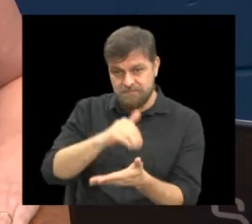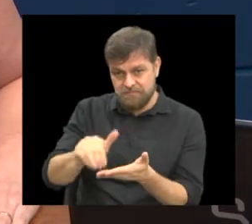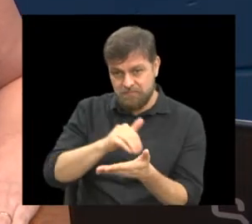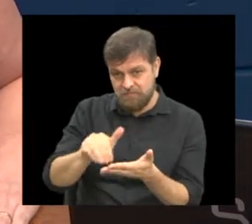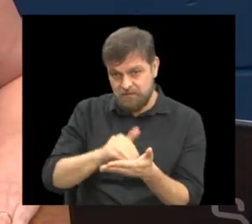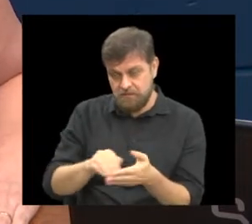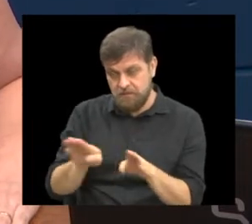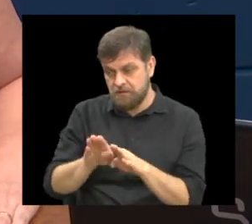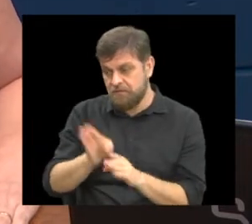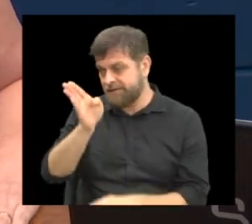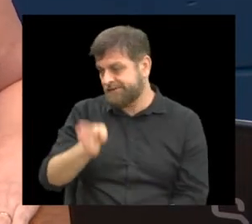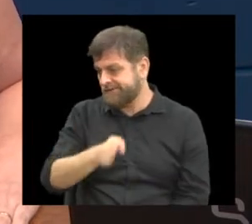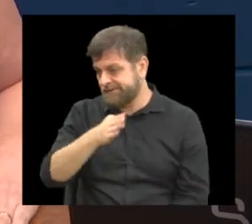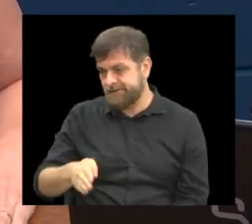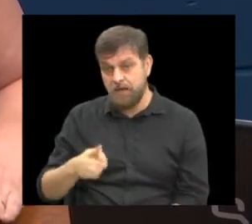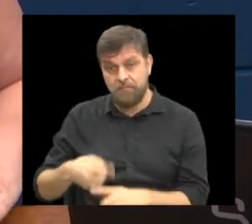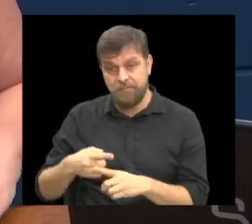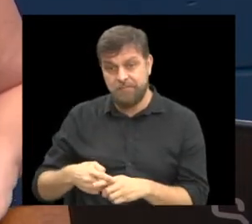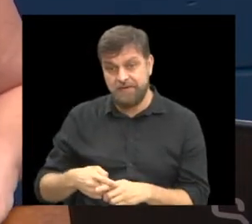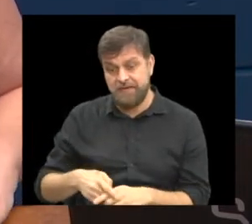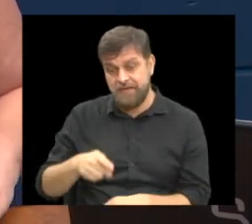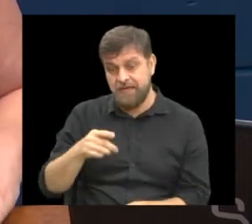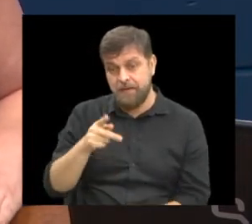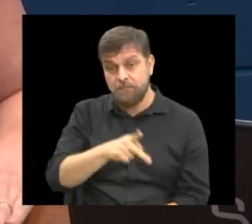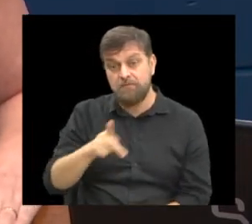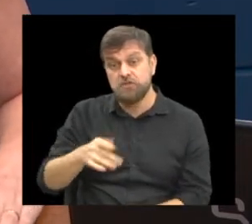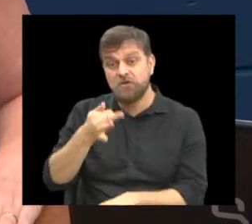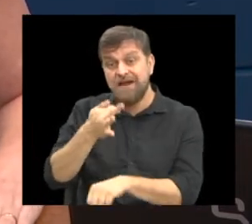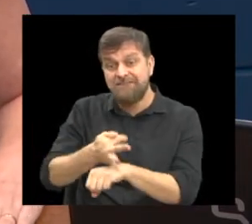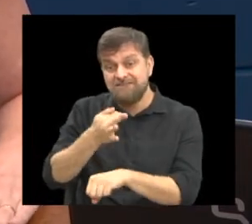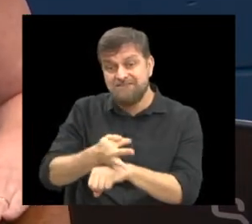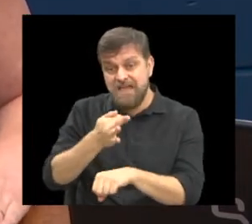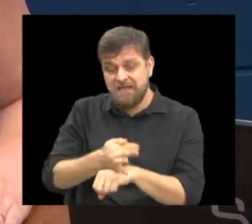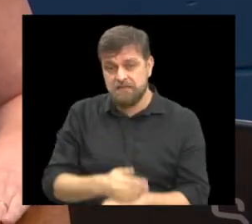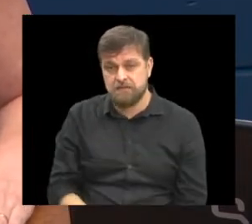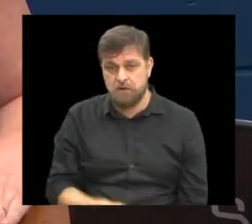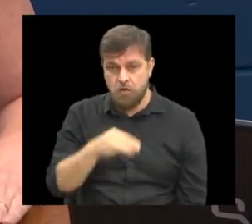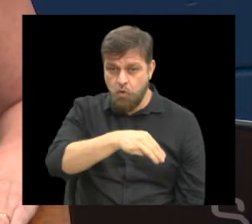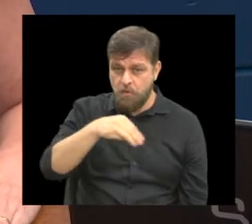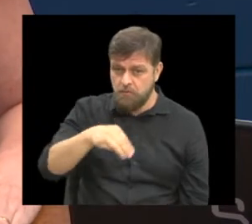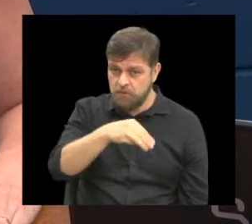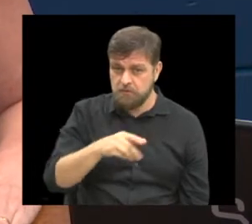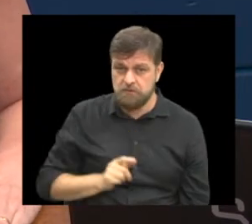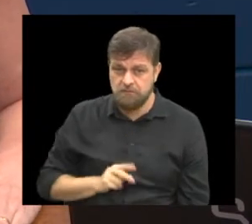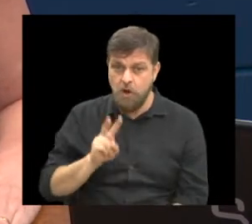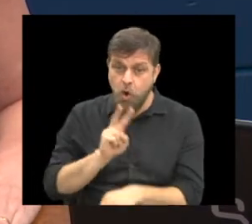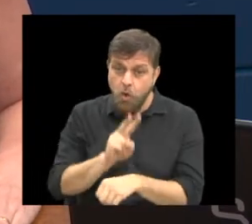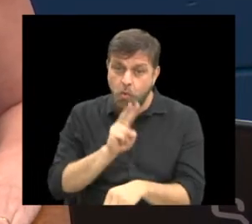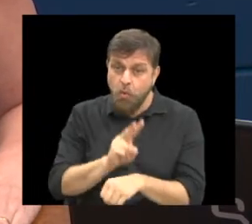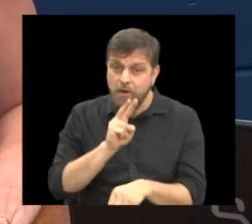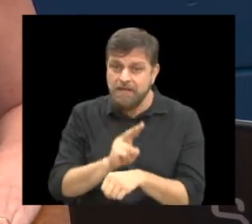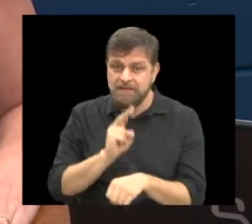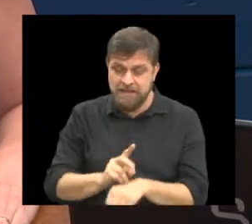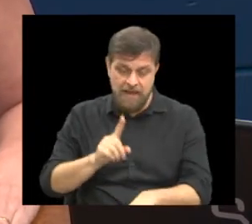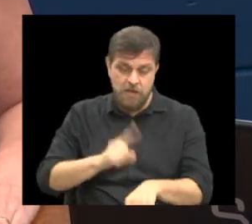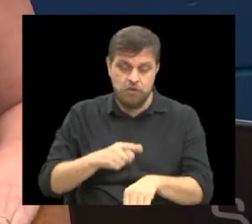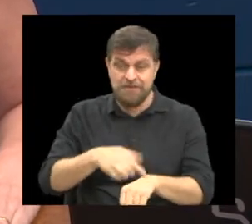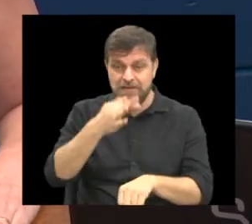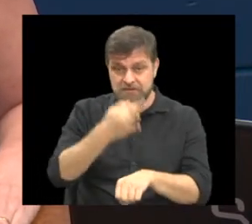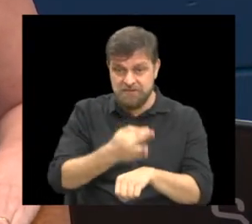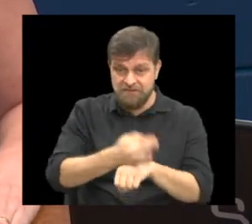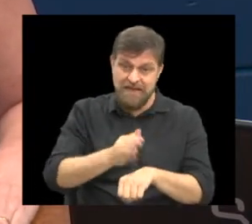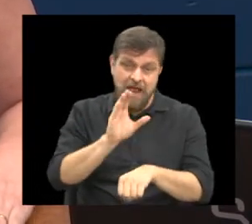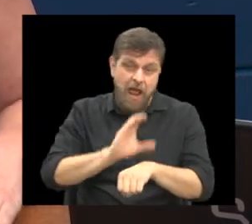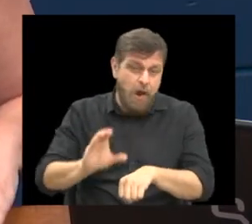suspende o transporte, porque é férias de professor. Então, esses monitores estão lá para receber para cursos de férias. Então,